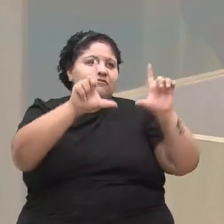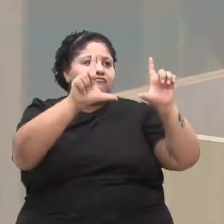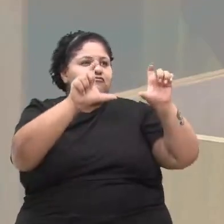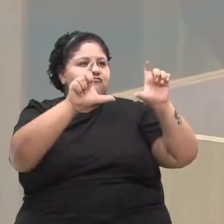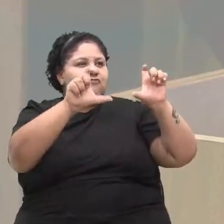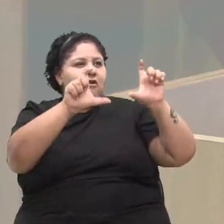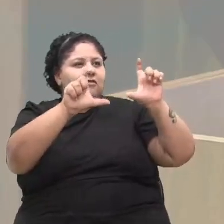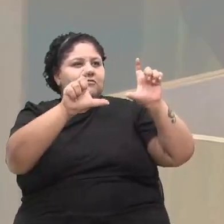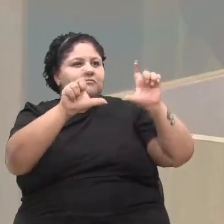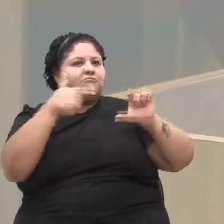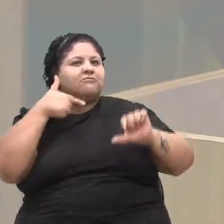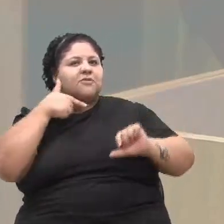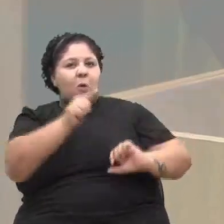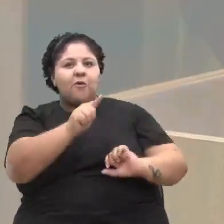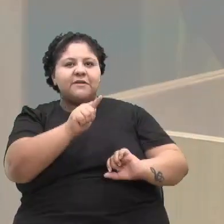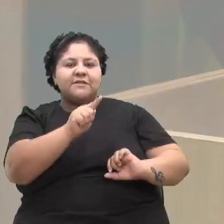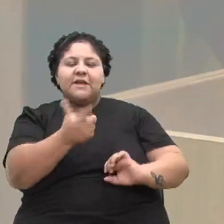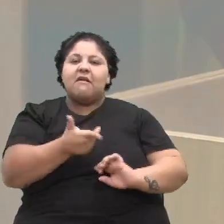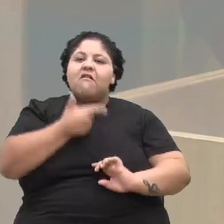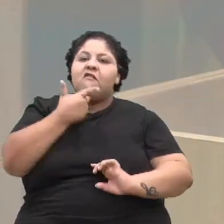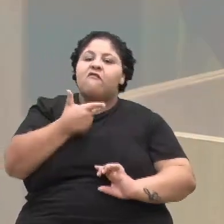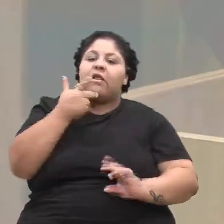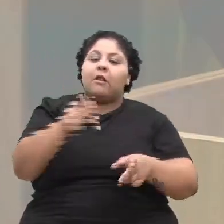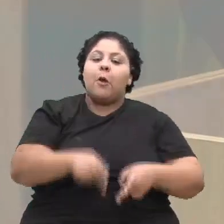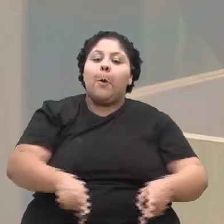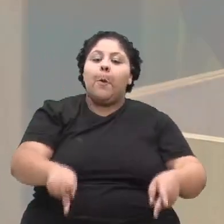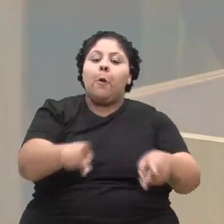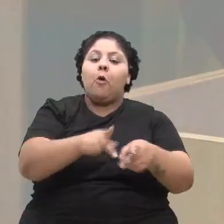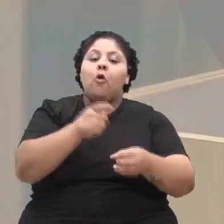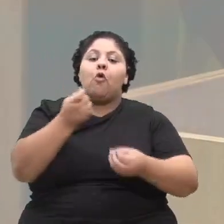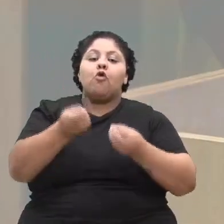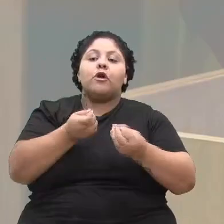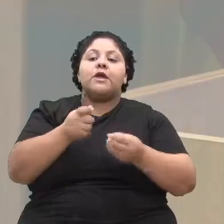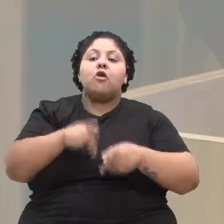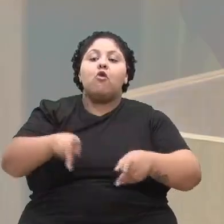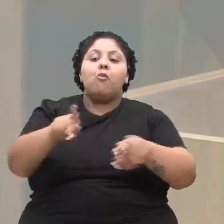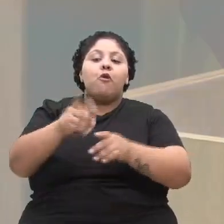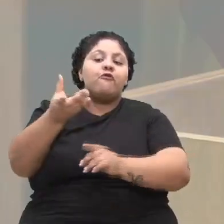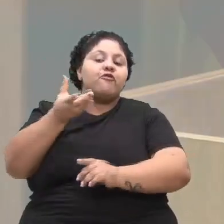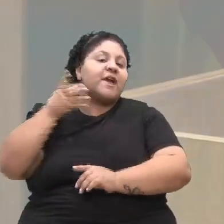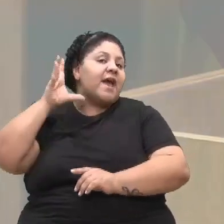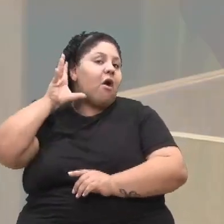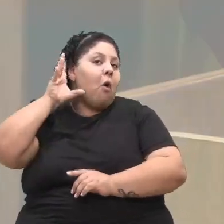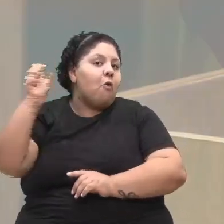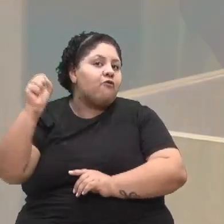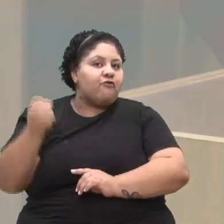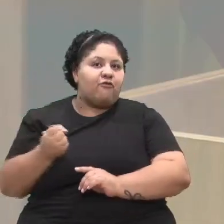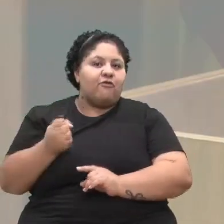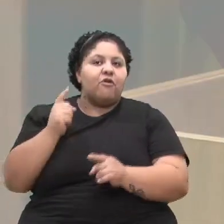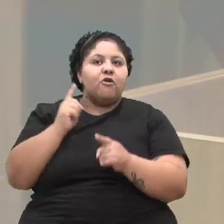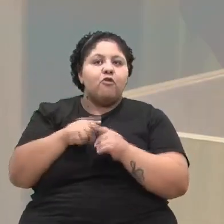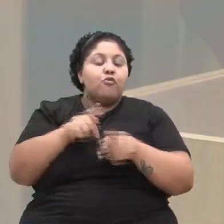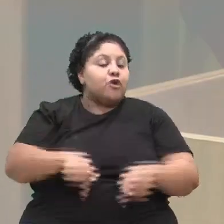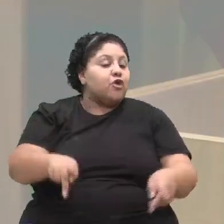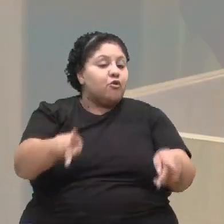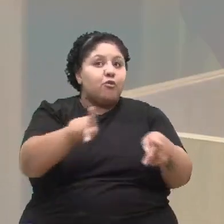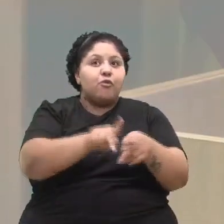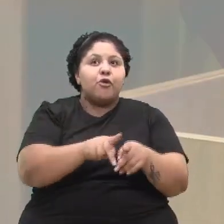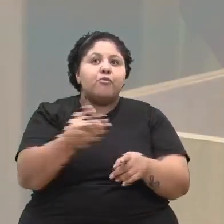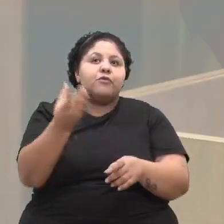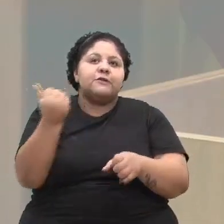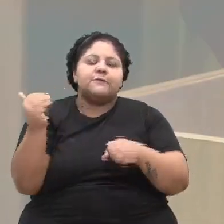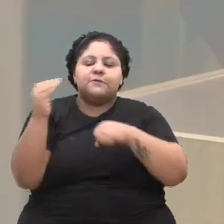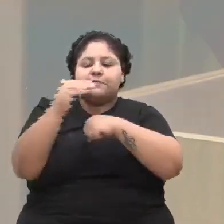eleger. Dizendo para o povo aquilo que o povo quer ouvir. Porque o povo muitas vezes é